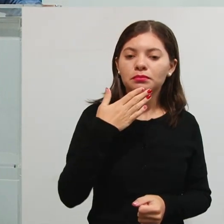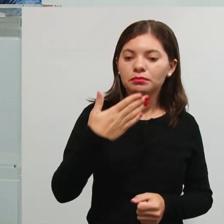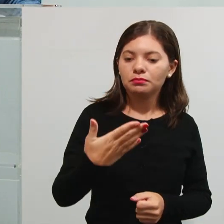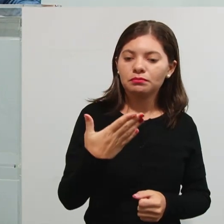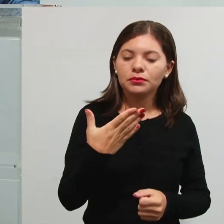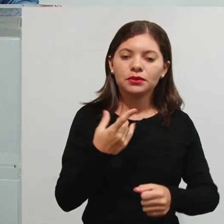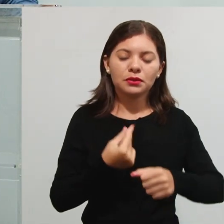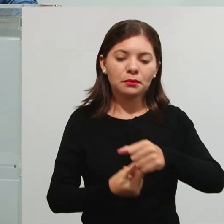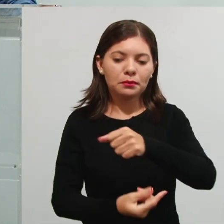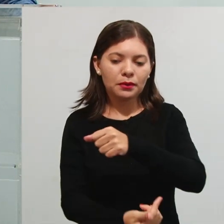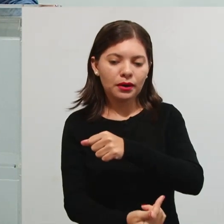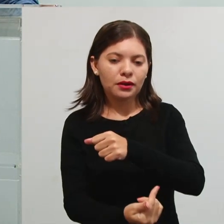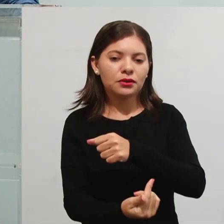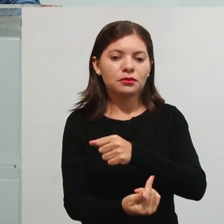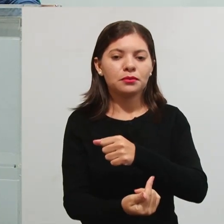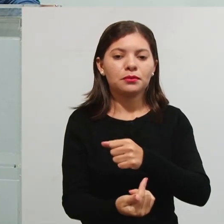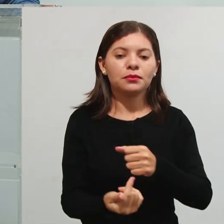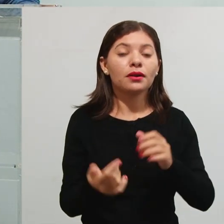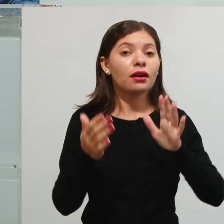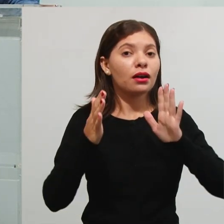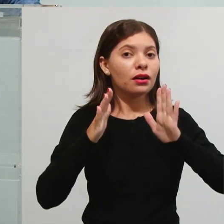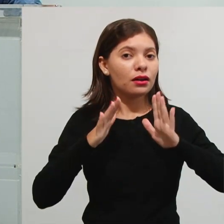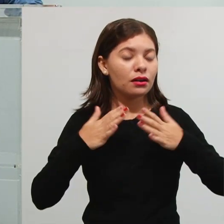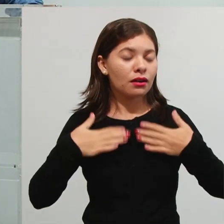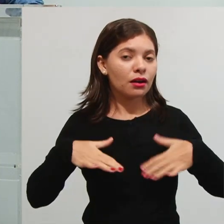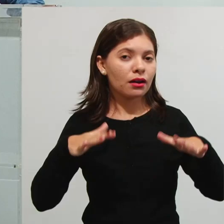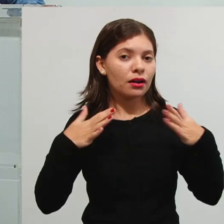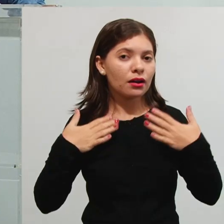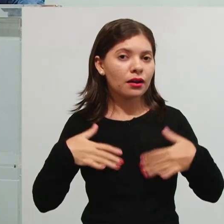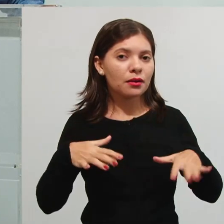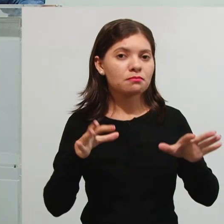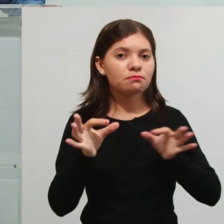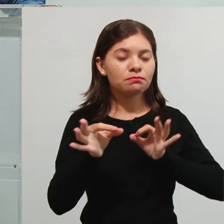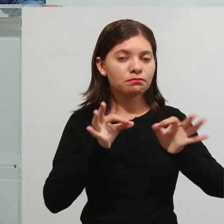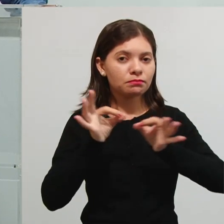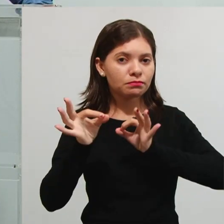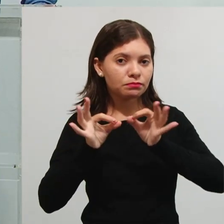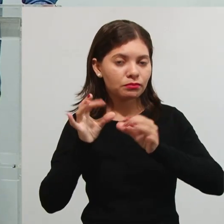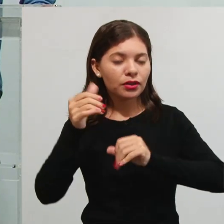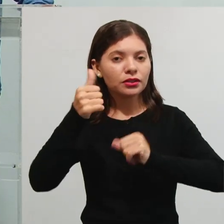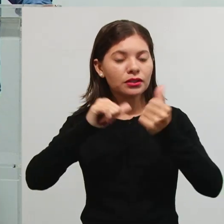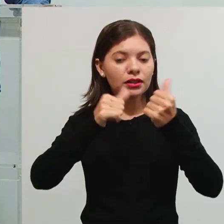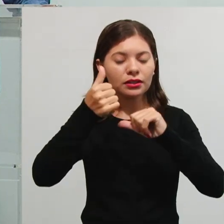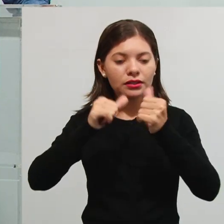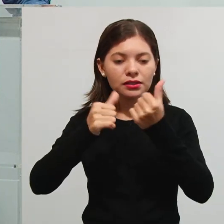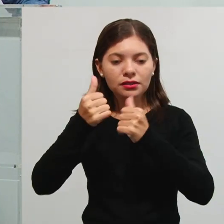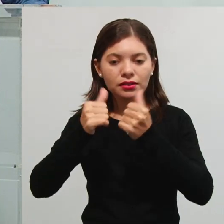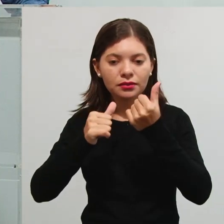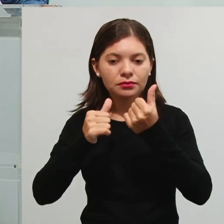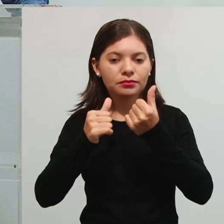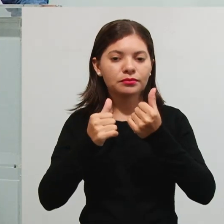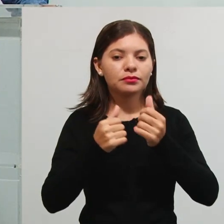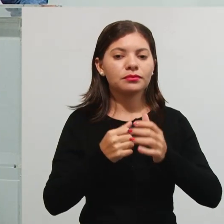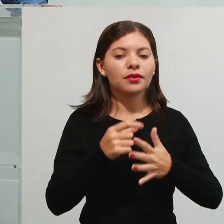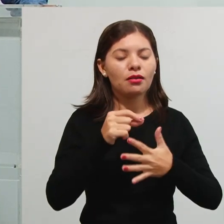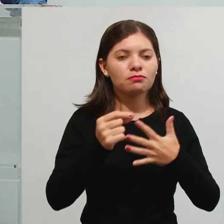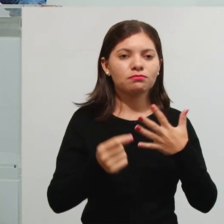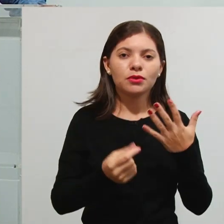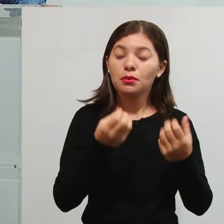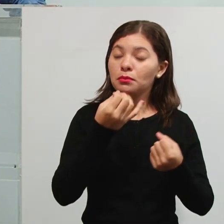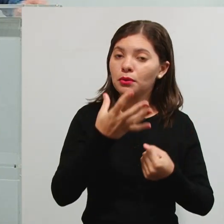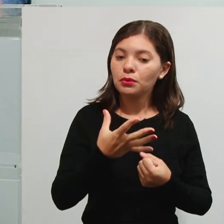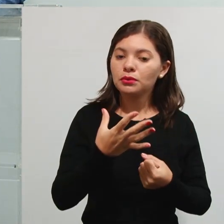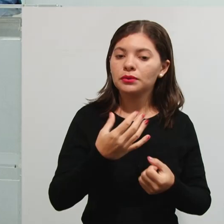amigo. Calma, planeje, veja e analise aí as opções que vai te oferecer o melhor momento esse